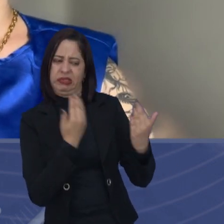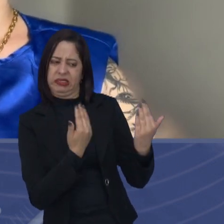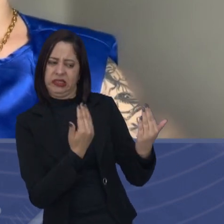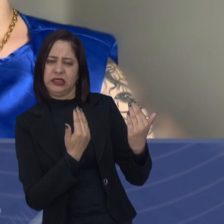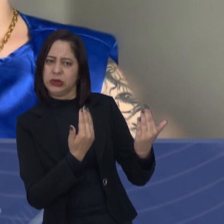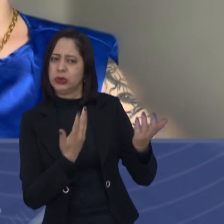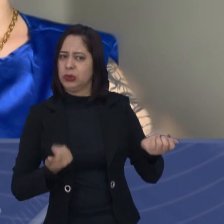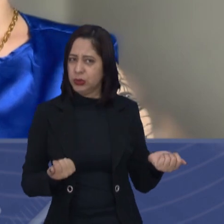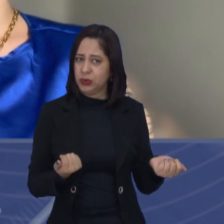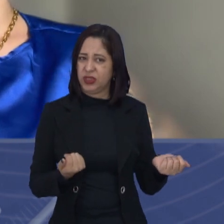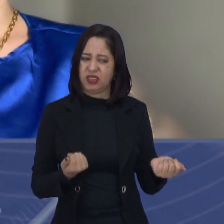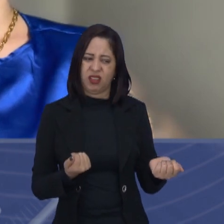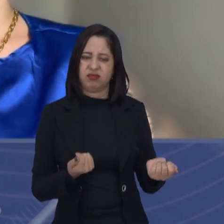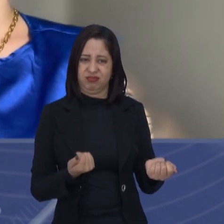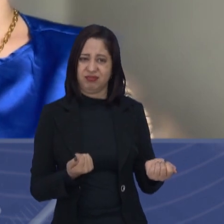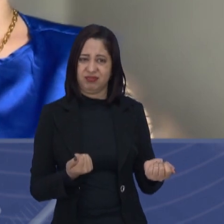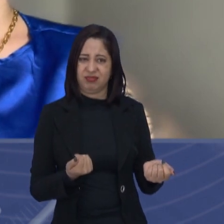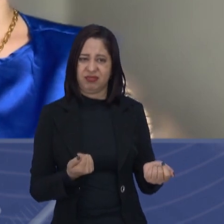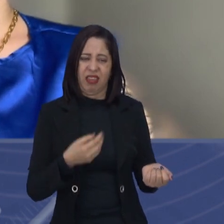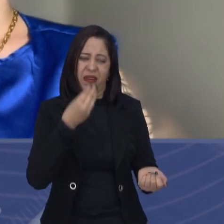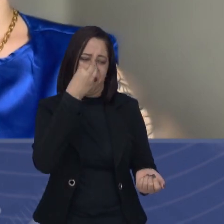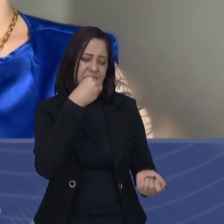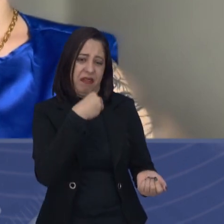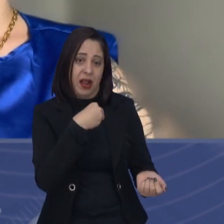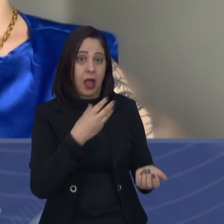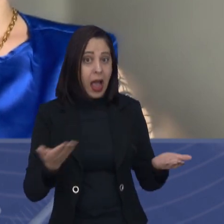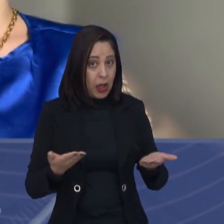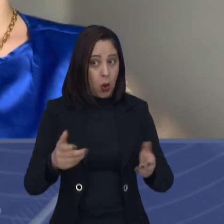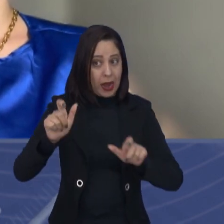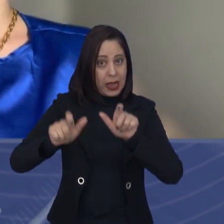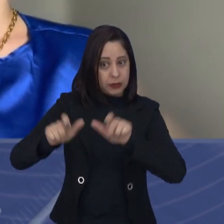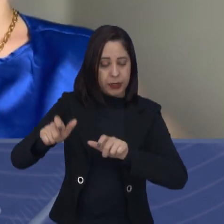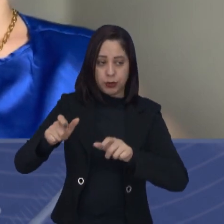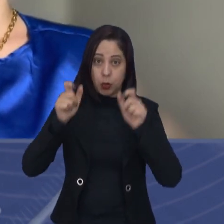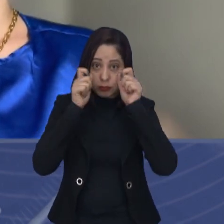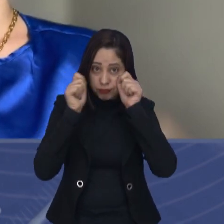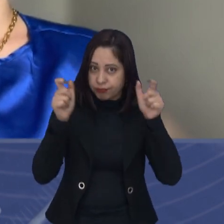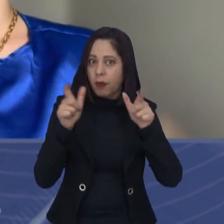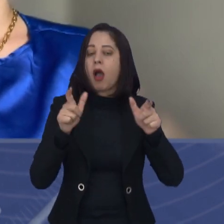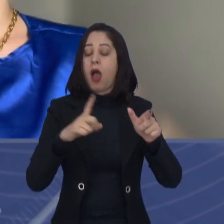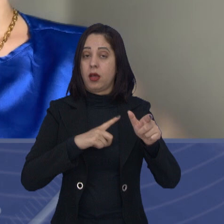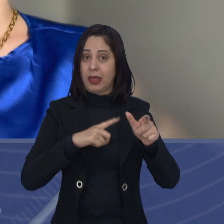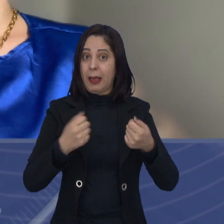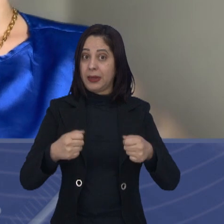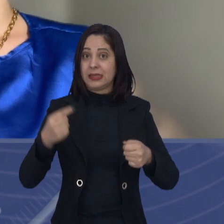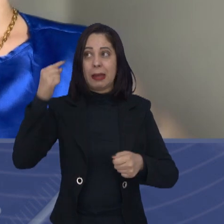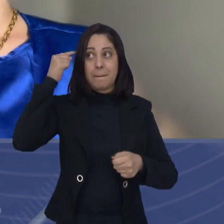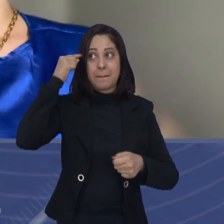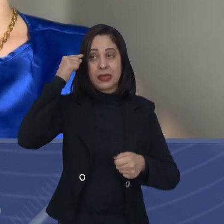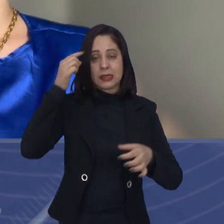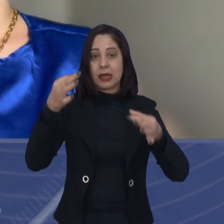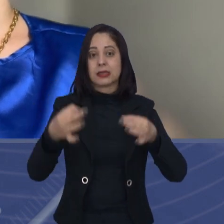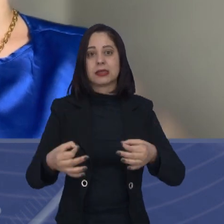pode ser até fútil. Hoje também as pessoas estão mais ligadas nisso, né? Você tem de pensar muito no conteúdo